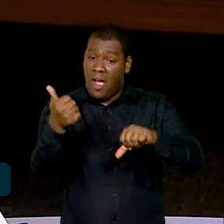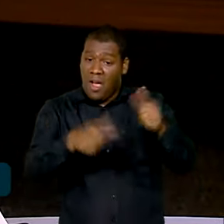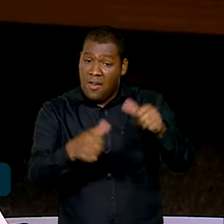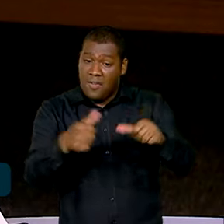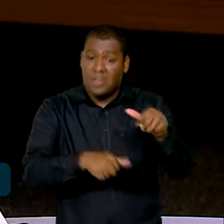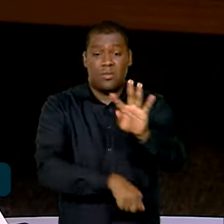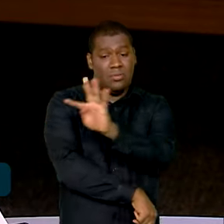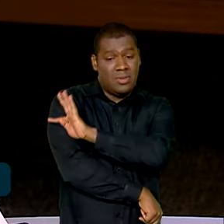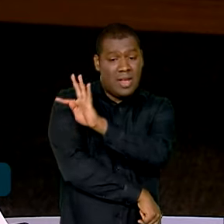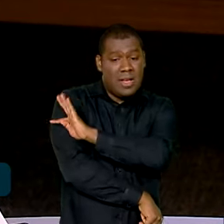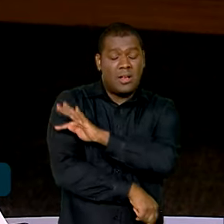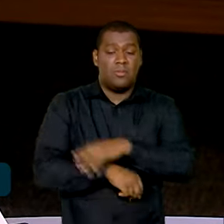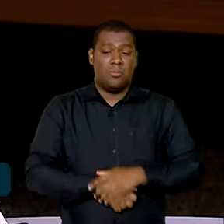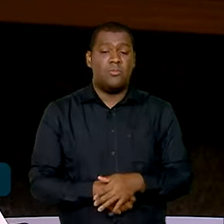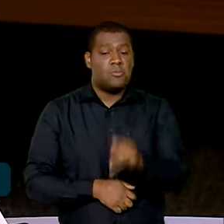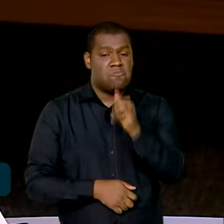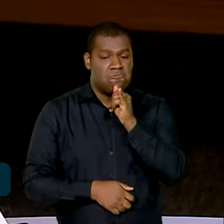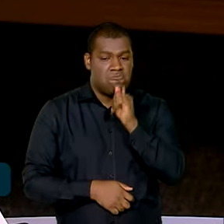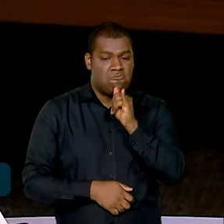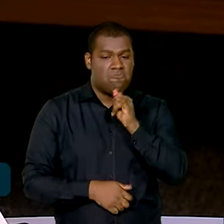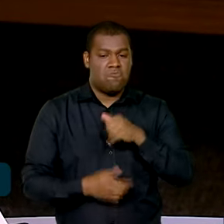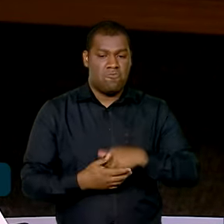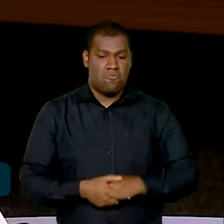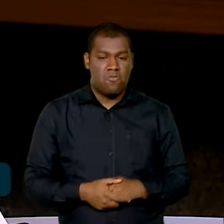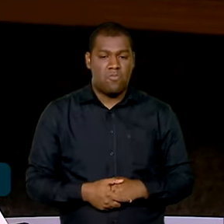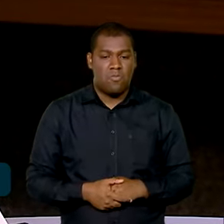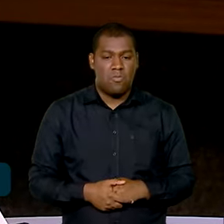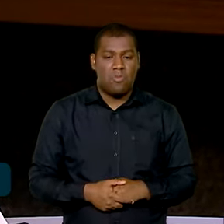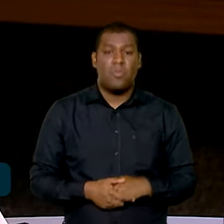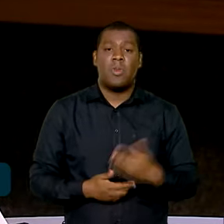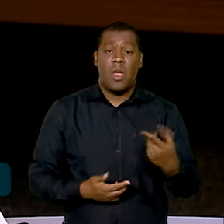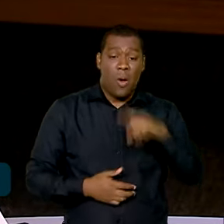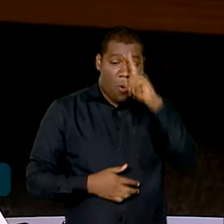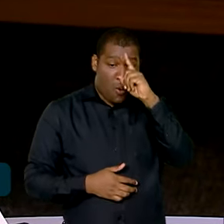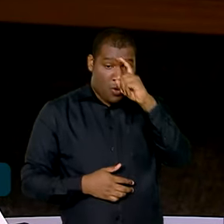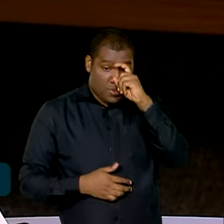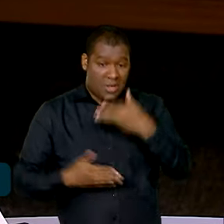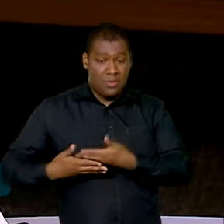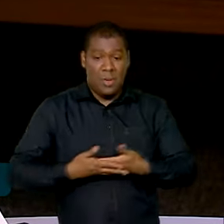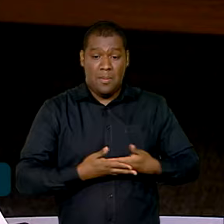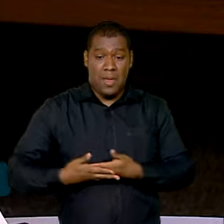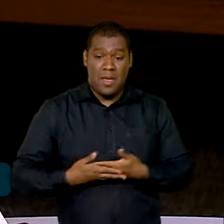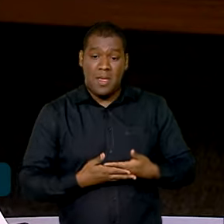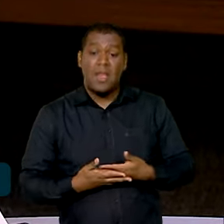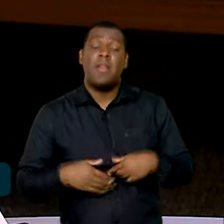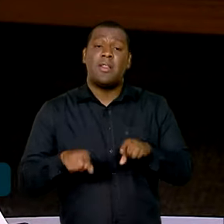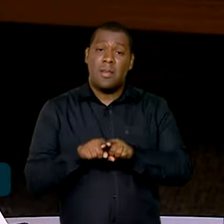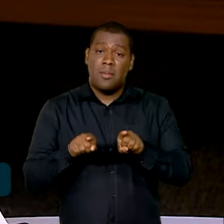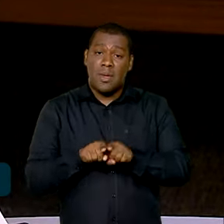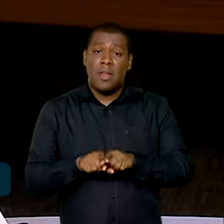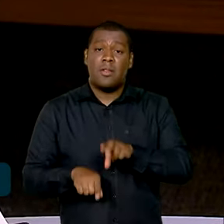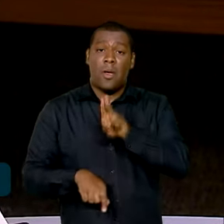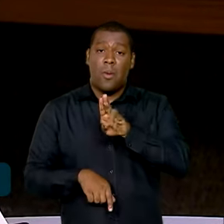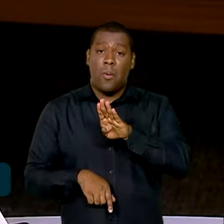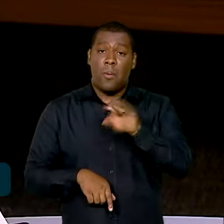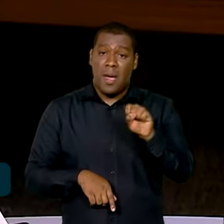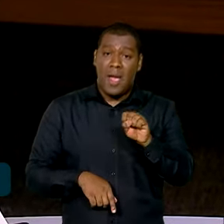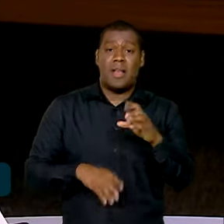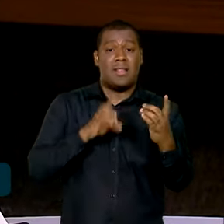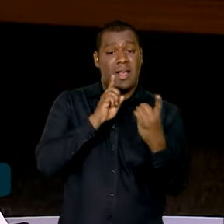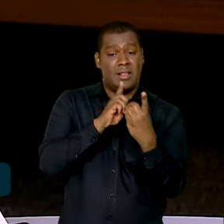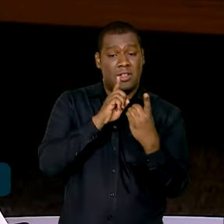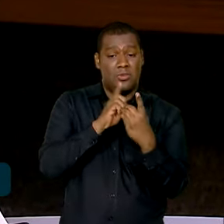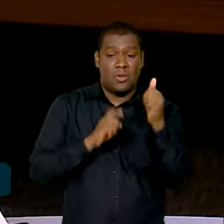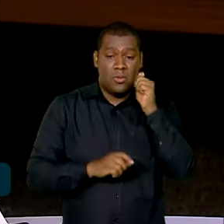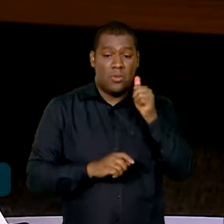técnicos. Vou dar um exemplo a você. A questão das maternidades ou das unidades de casa de parto. Então,